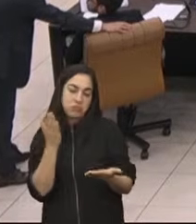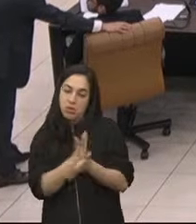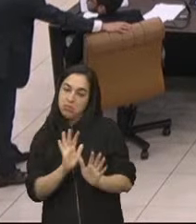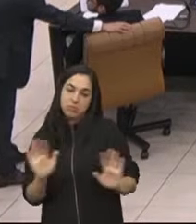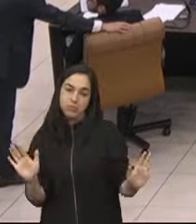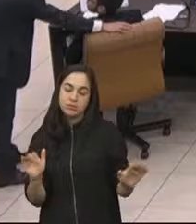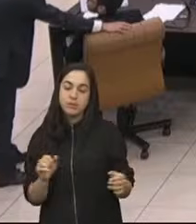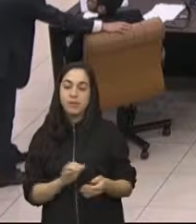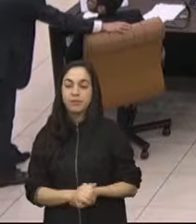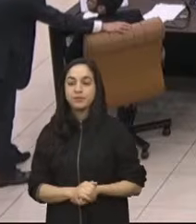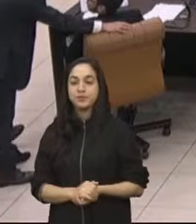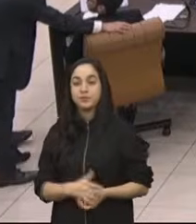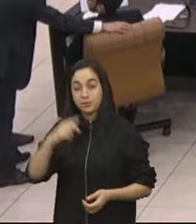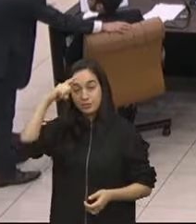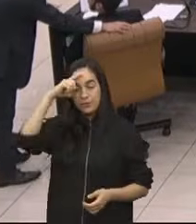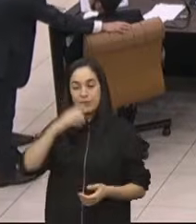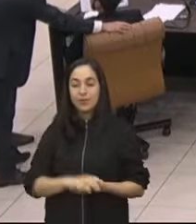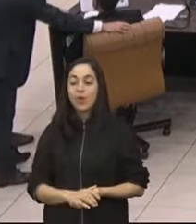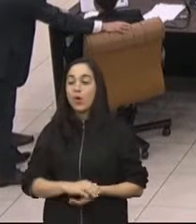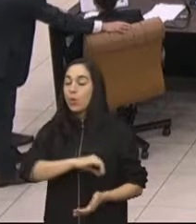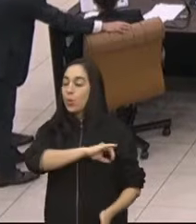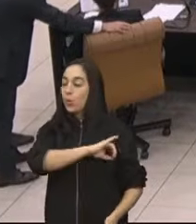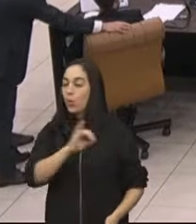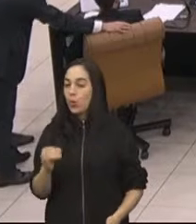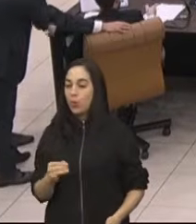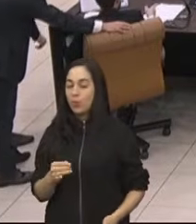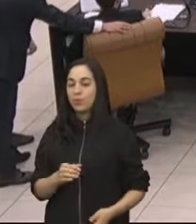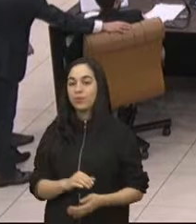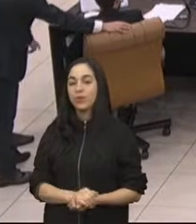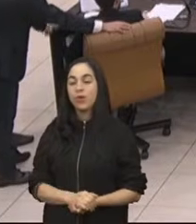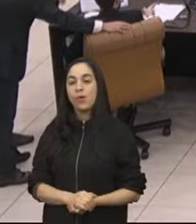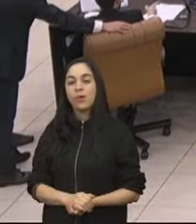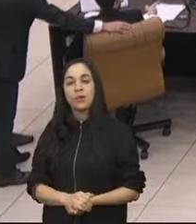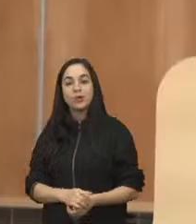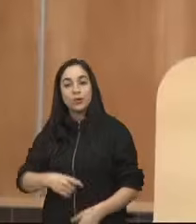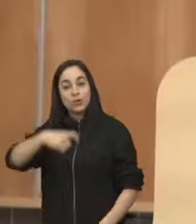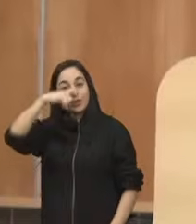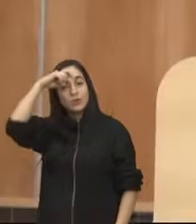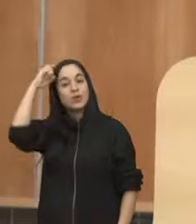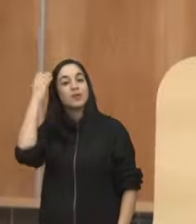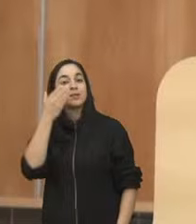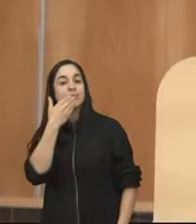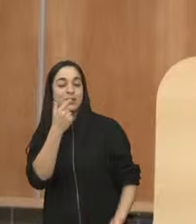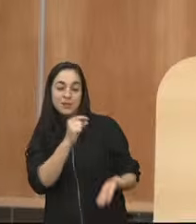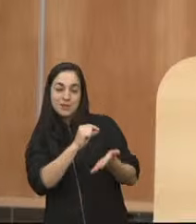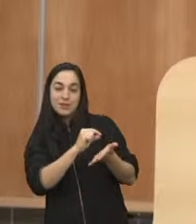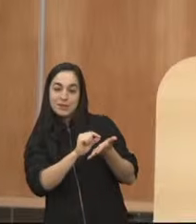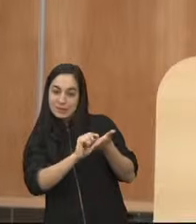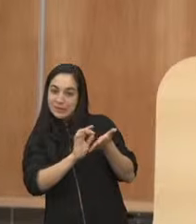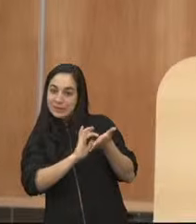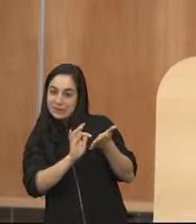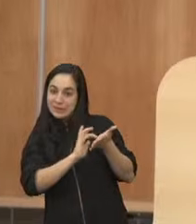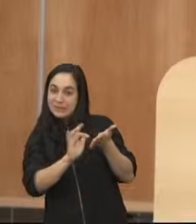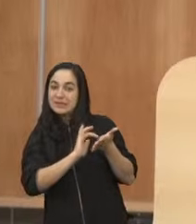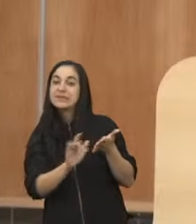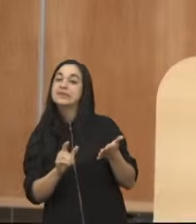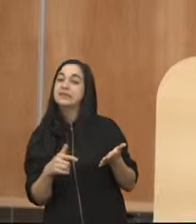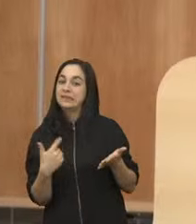cumprimentar a todos. Joex pediu para alguém desligar o celular aí, Joex. Essa bronca vale para nós vereadores também,